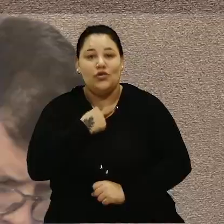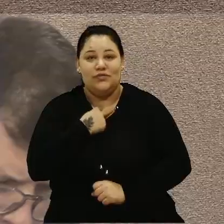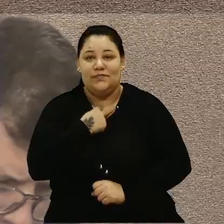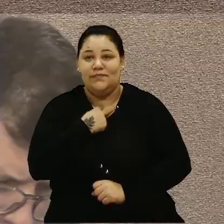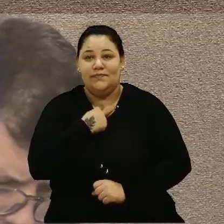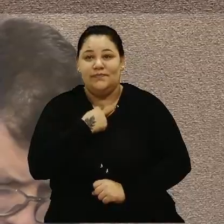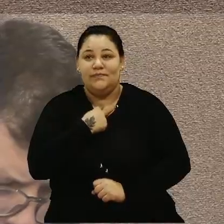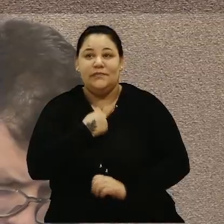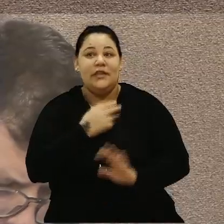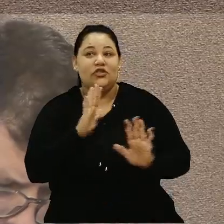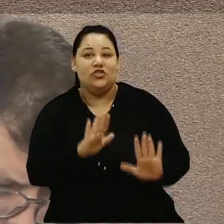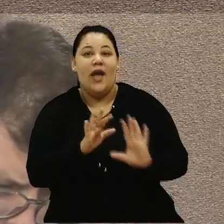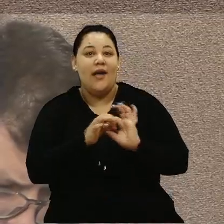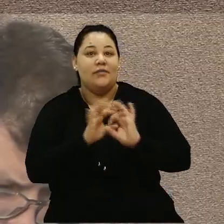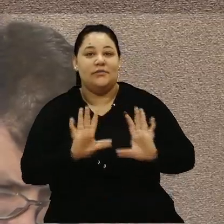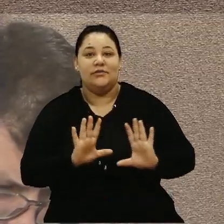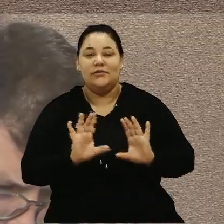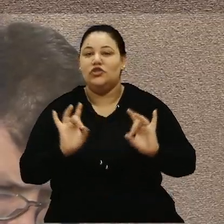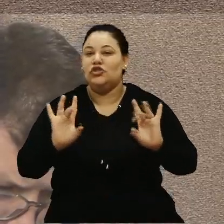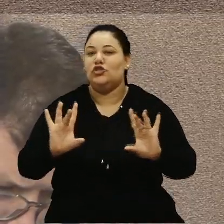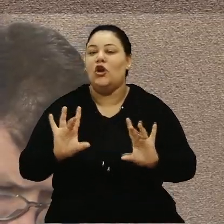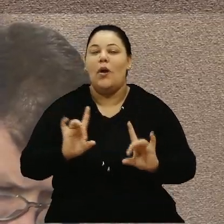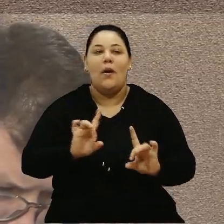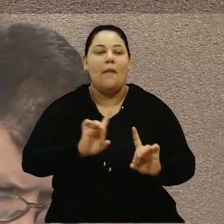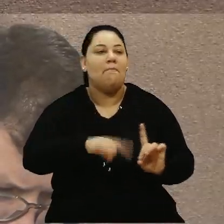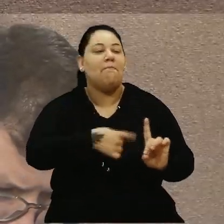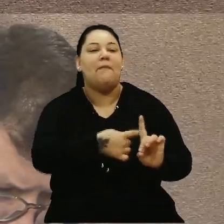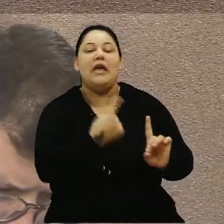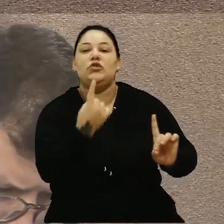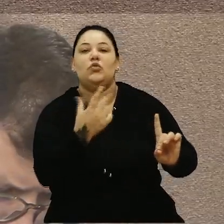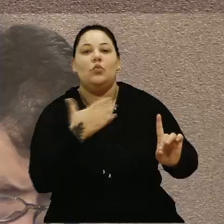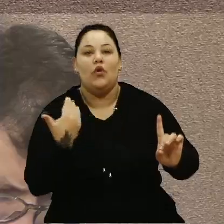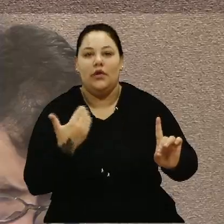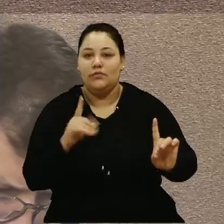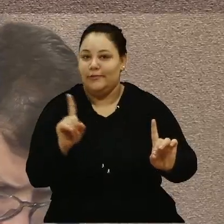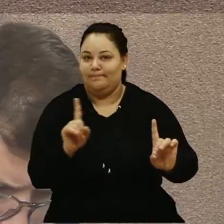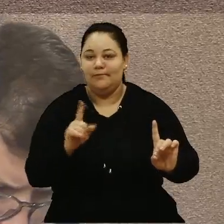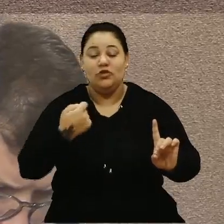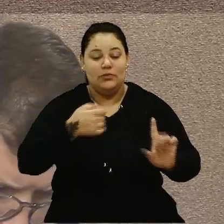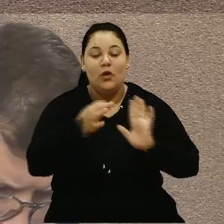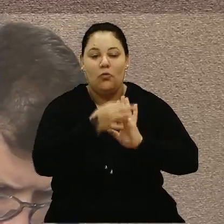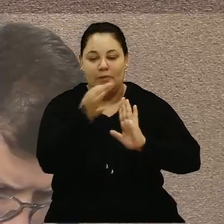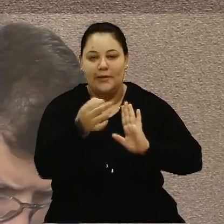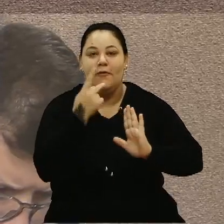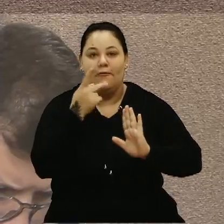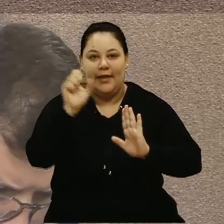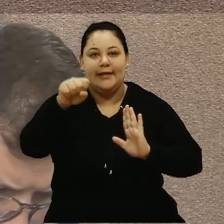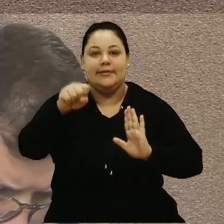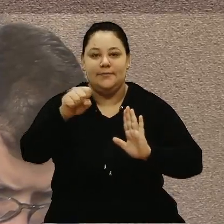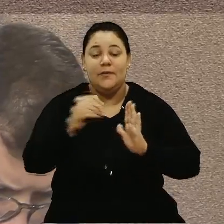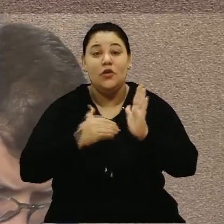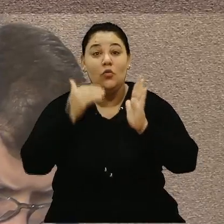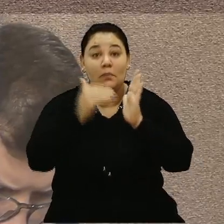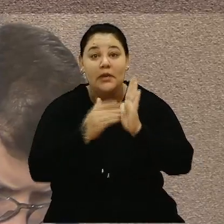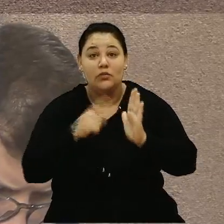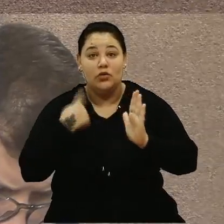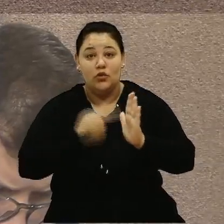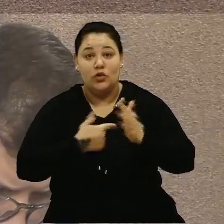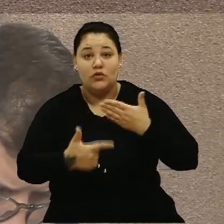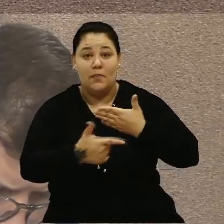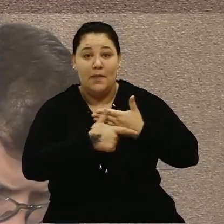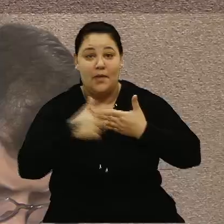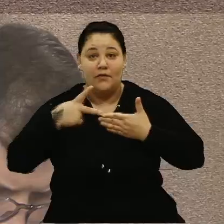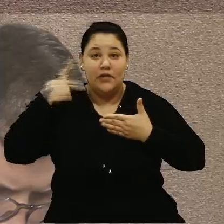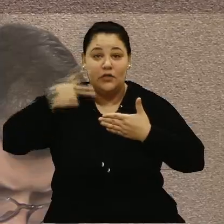deixar acontecer e é só mais um. Nós temos que nos posicionar e o mínimo que nós, como parlamentares, é